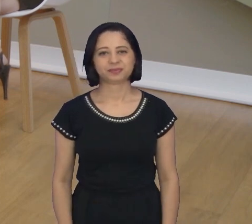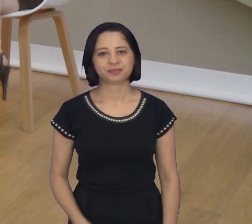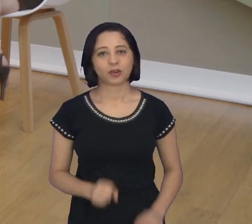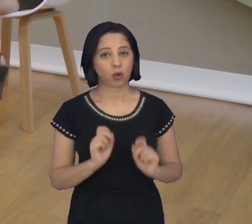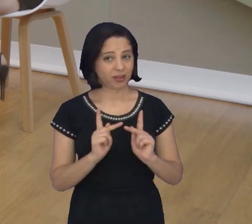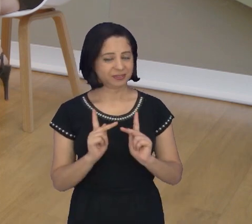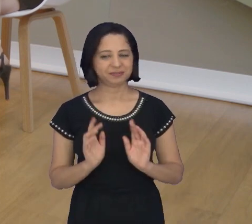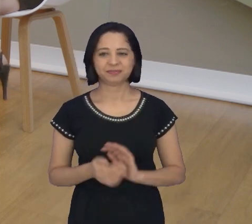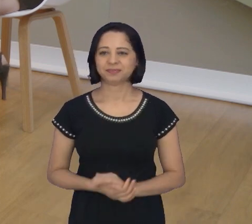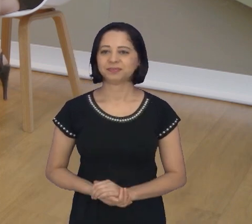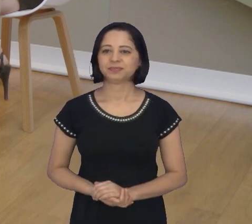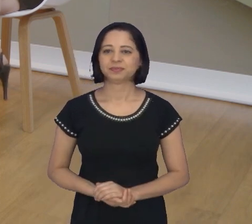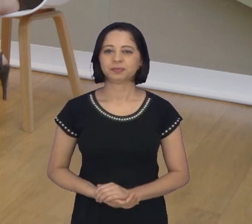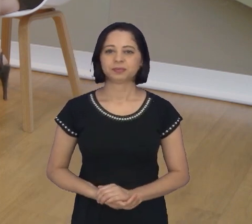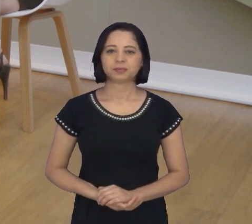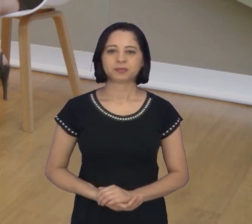Claro.